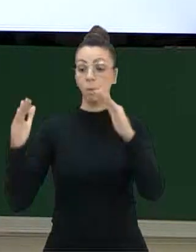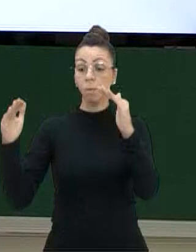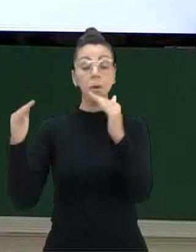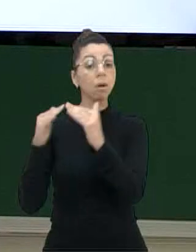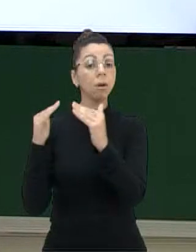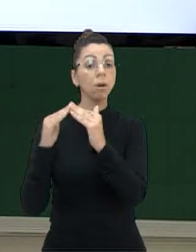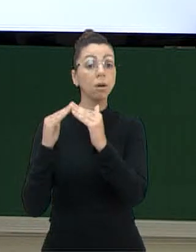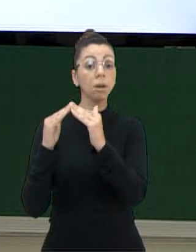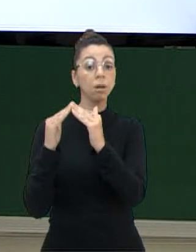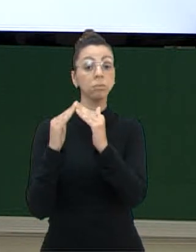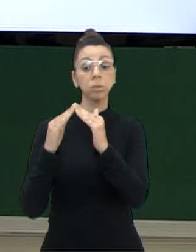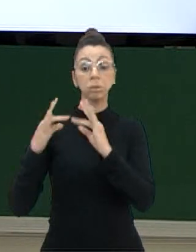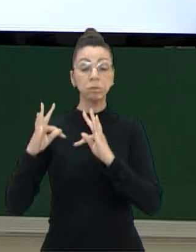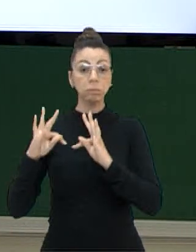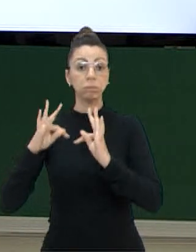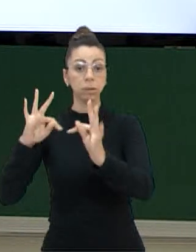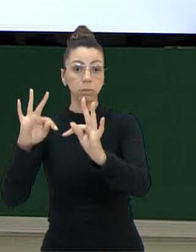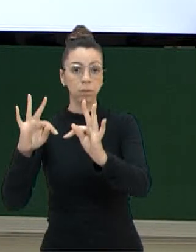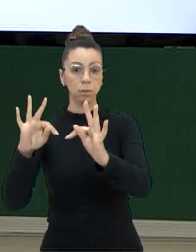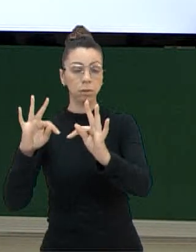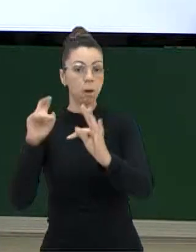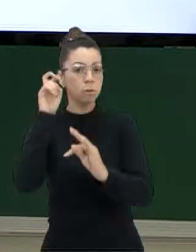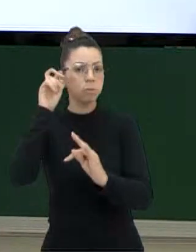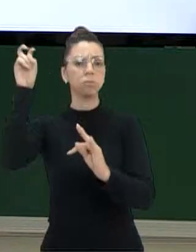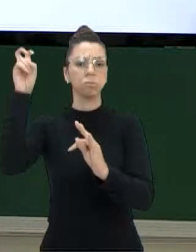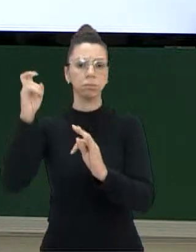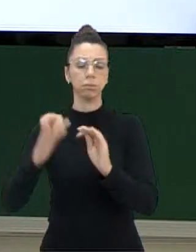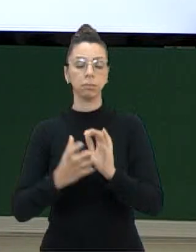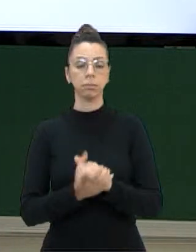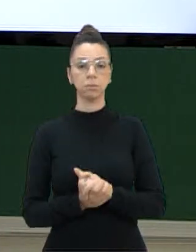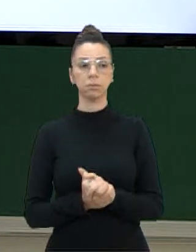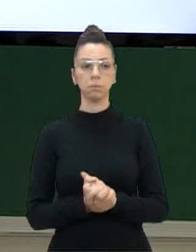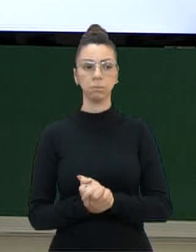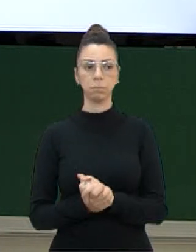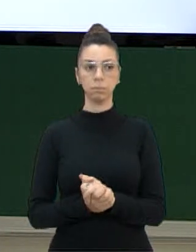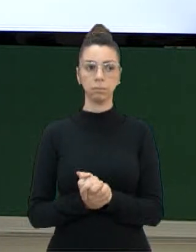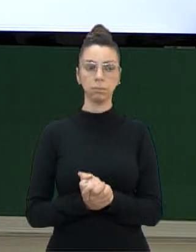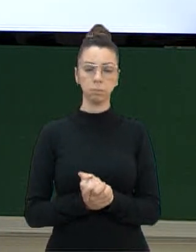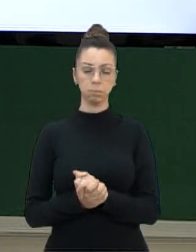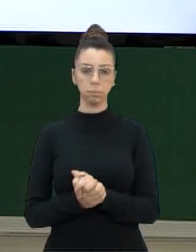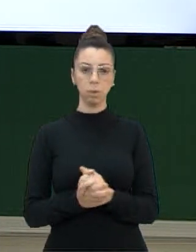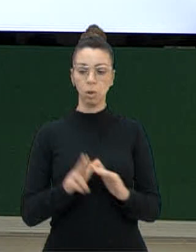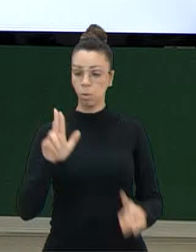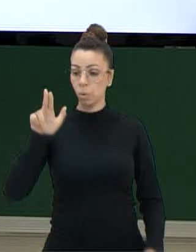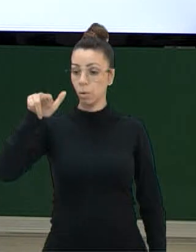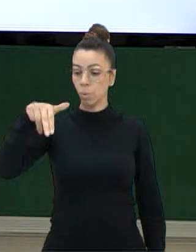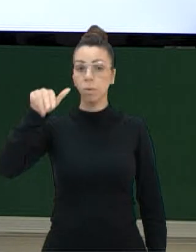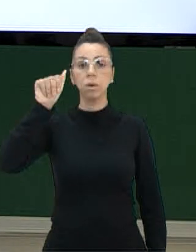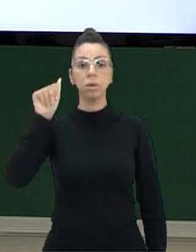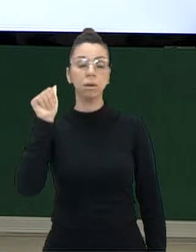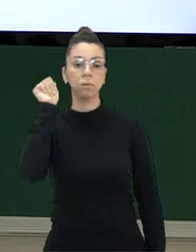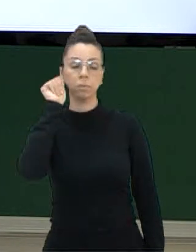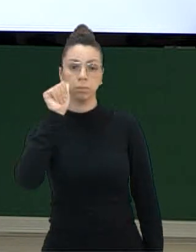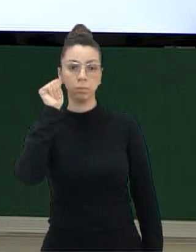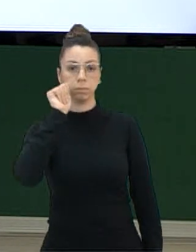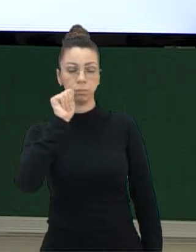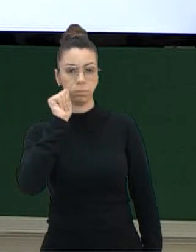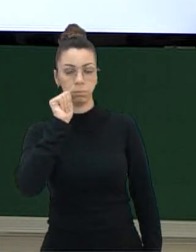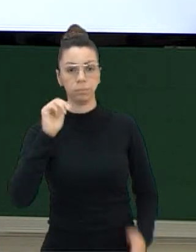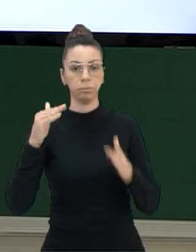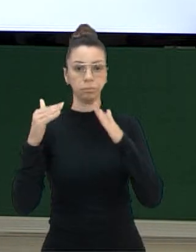muito ágil, extremamente inteligente, sim? E uma casa, feminino, singular,